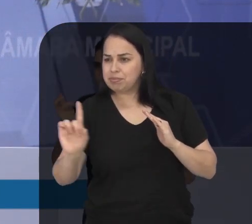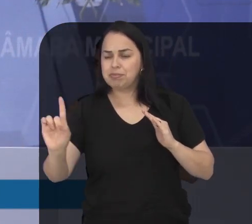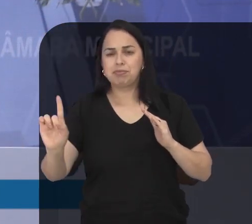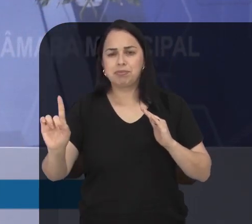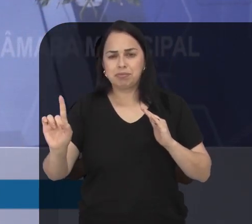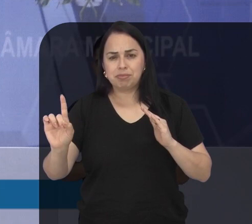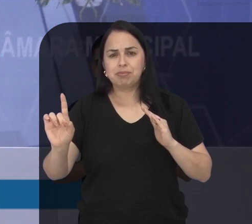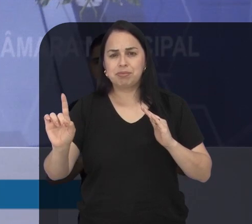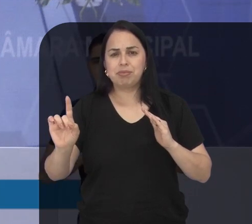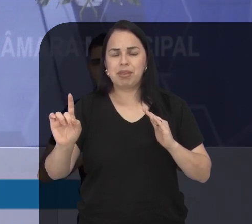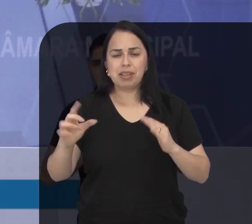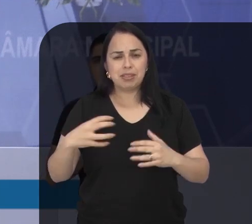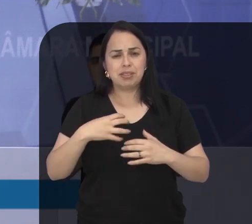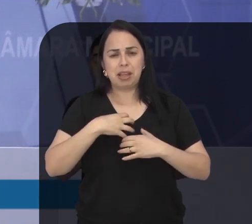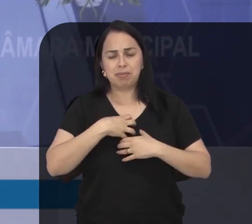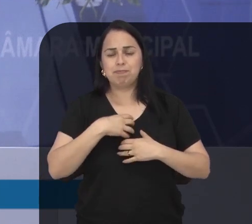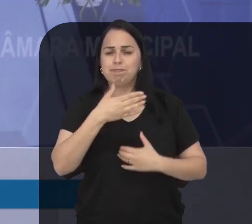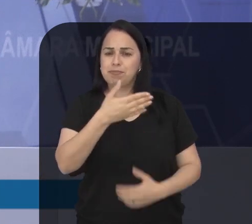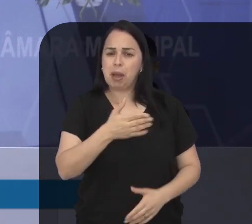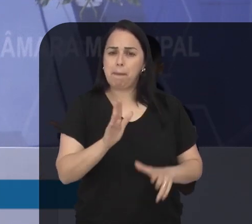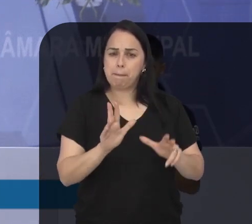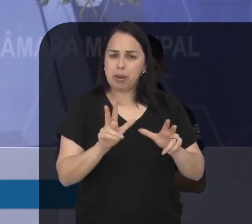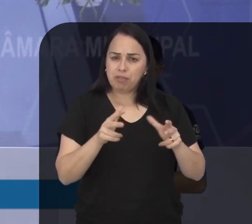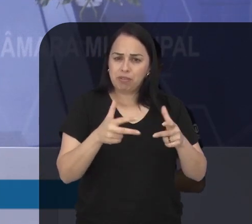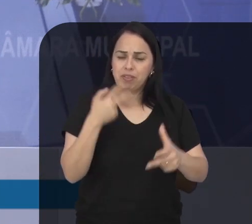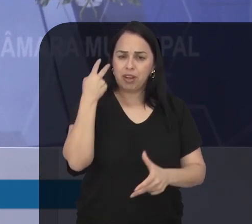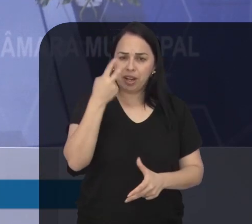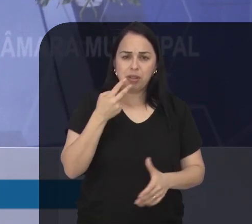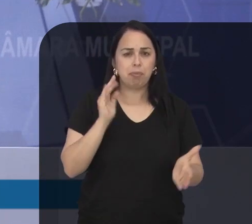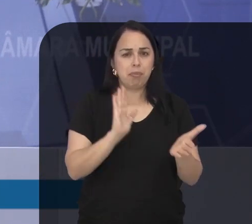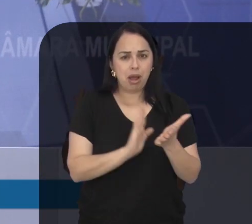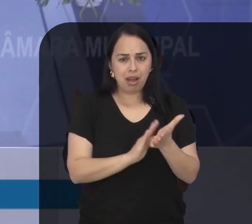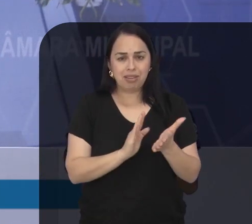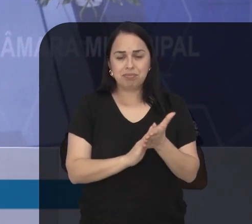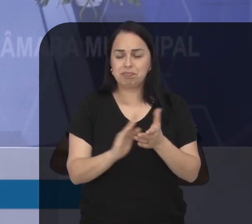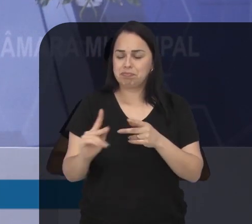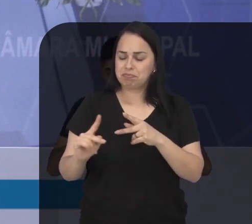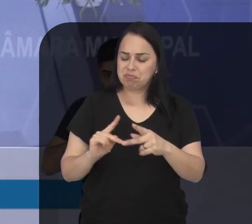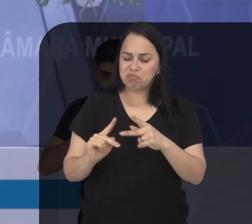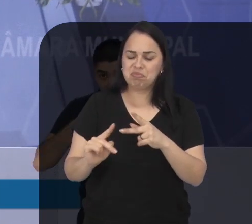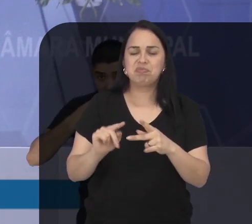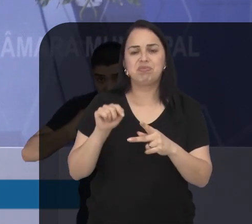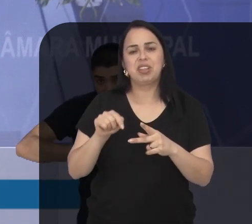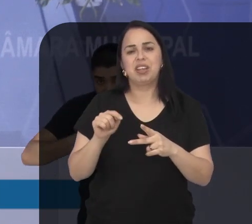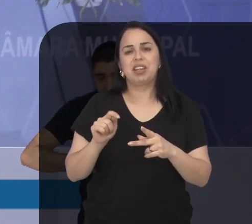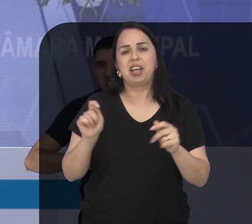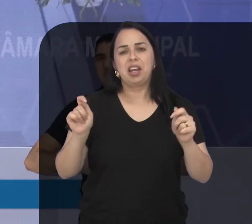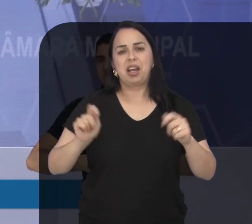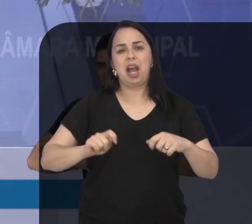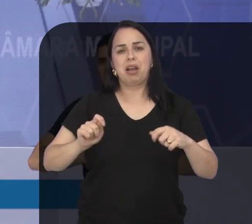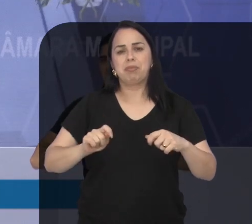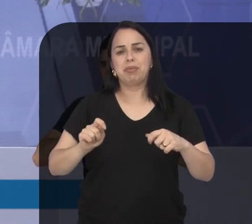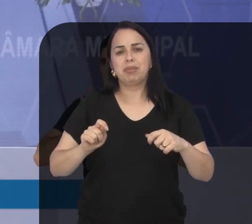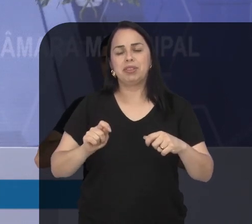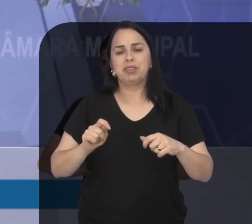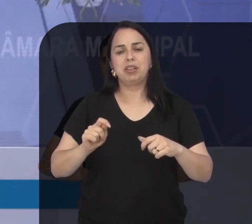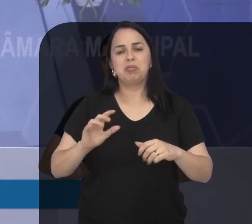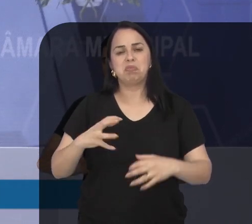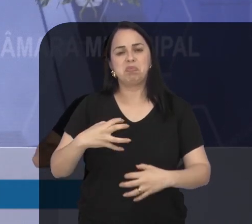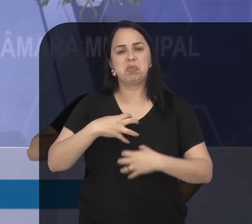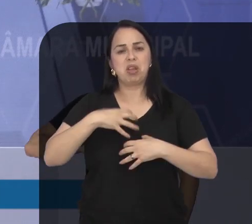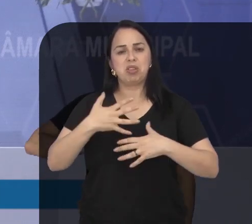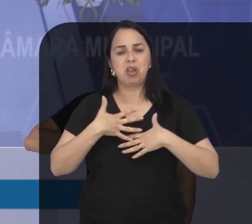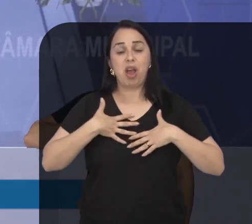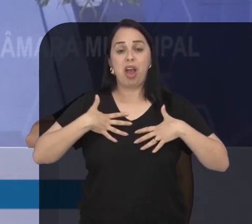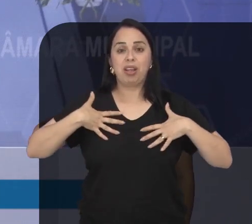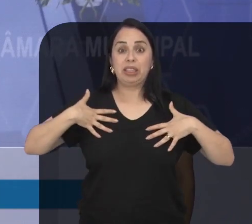parabéns a vocês, vereadores, parabéns. São José dos Campos é uma cidade que a gente pode se orgulhar